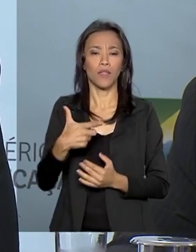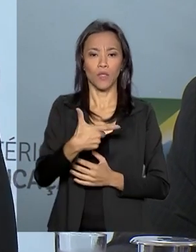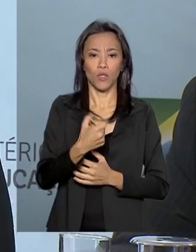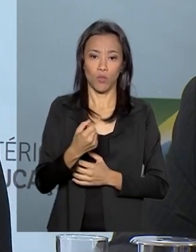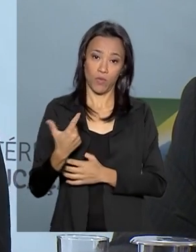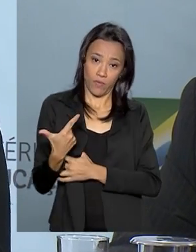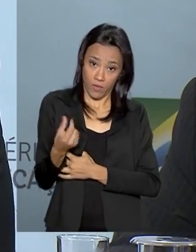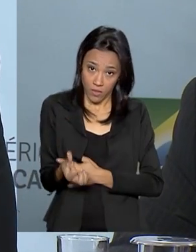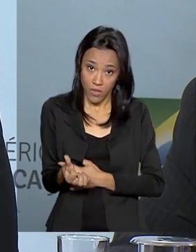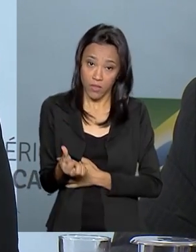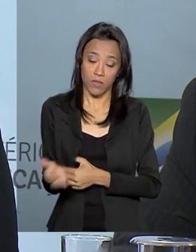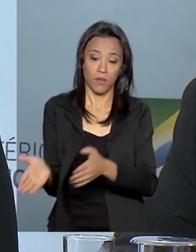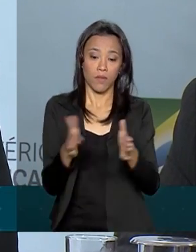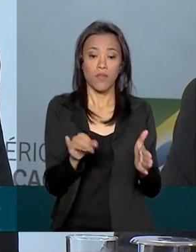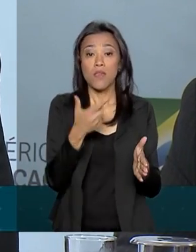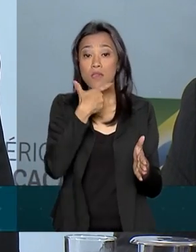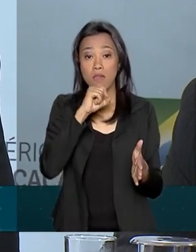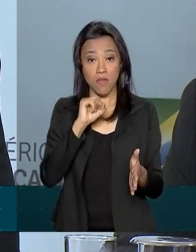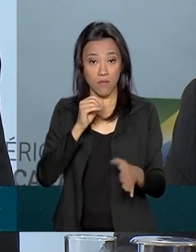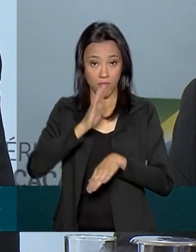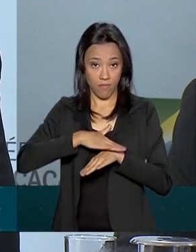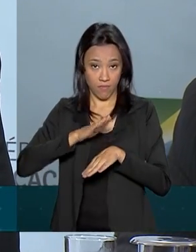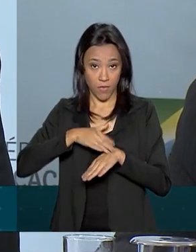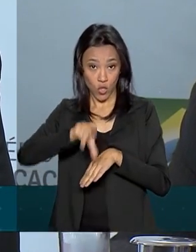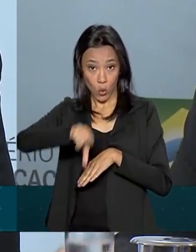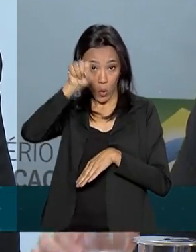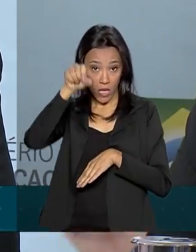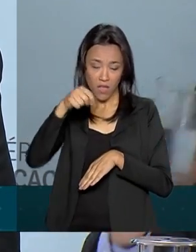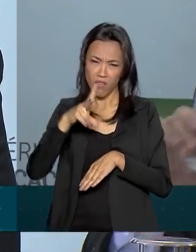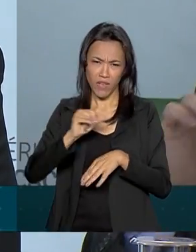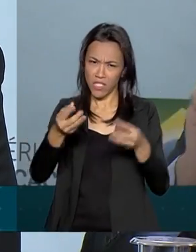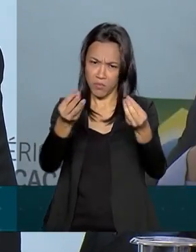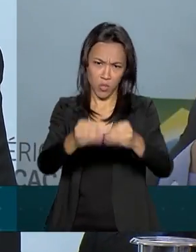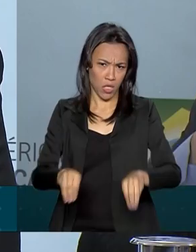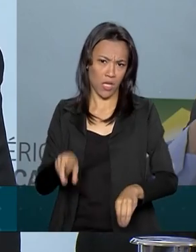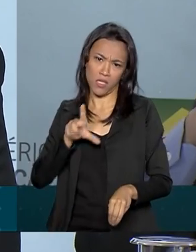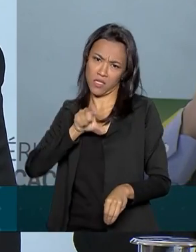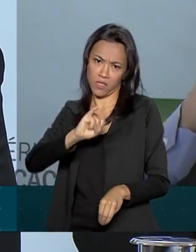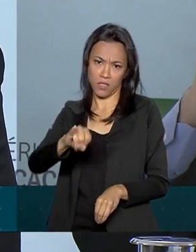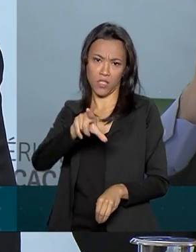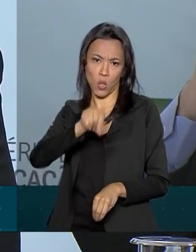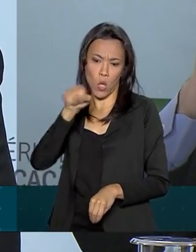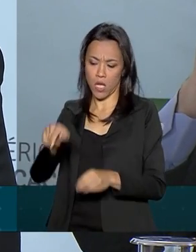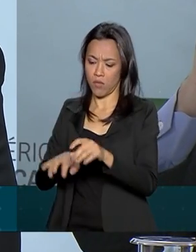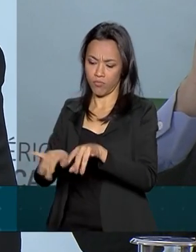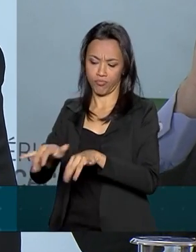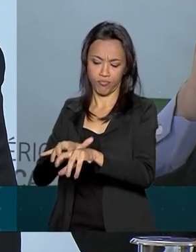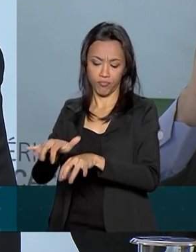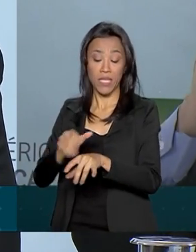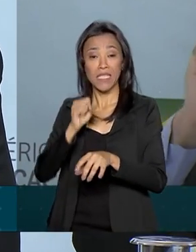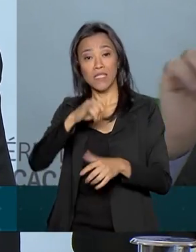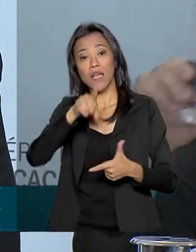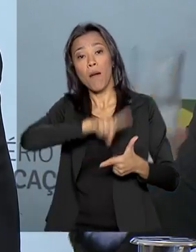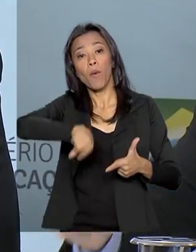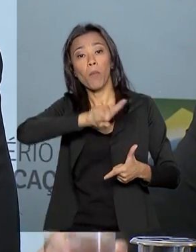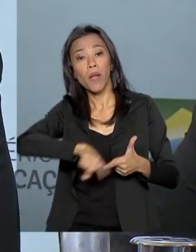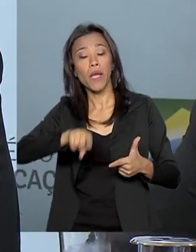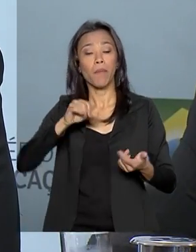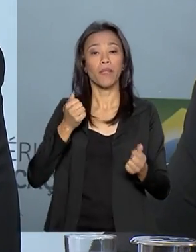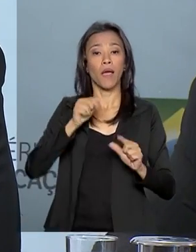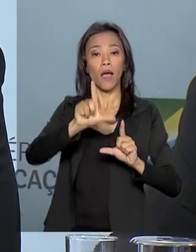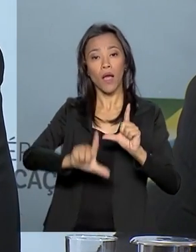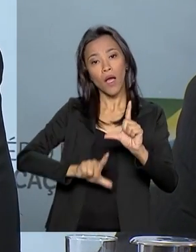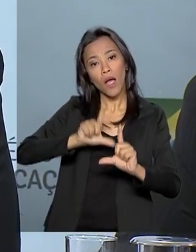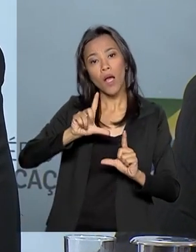optar pelo modelo digital, ele não será prejudicado. Porque se tiver algum problema de logística na realização do exame